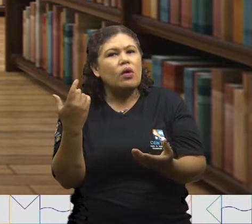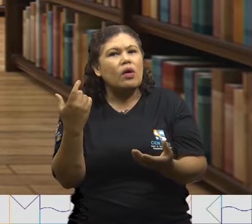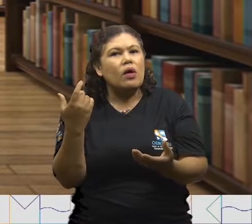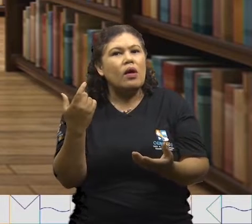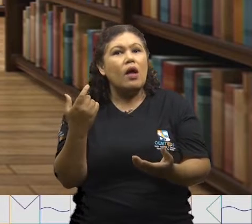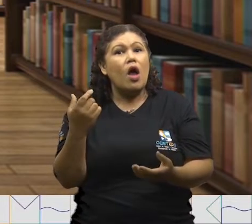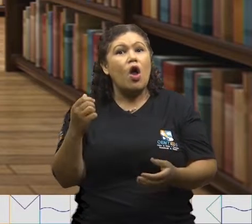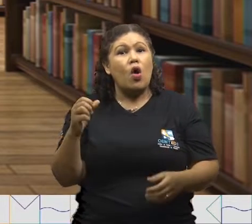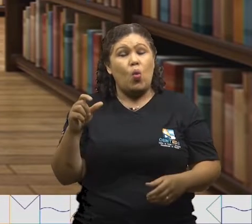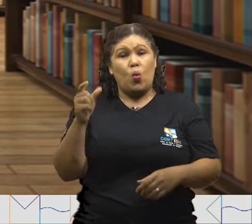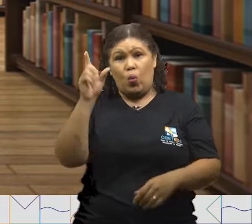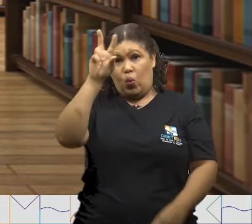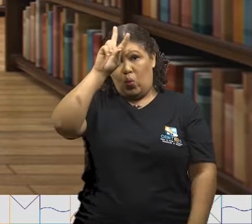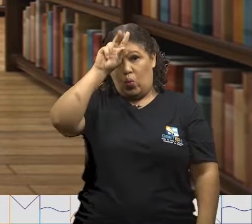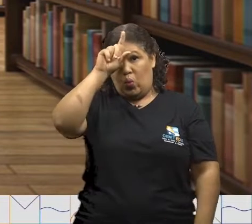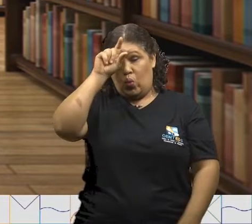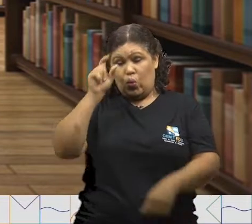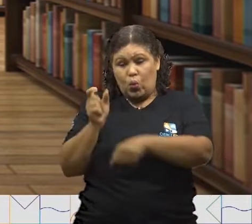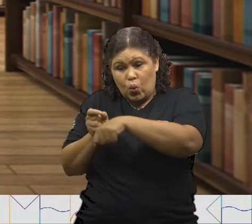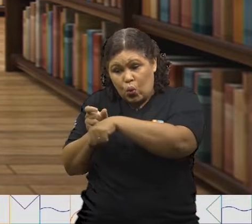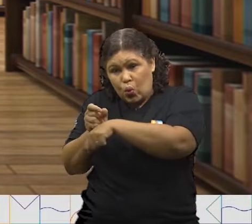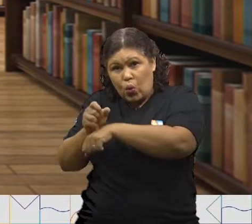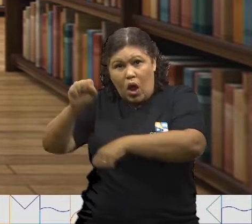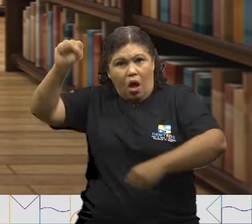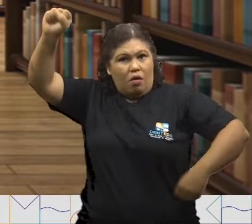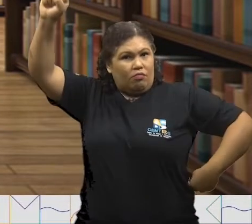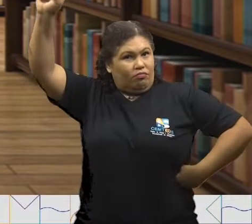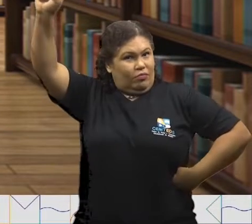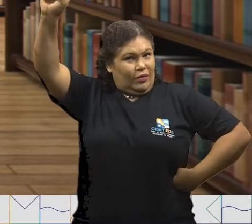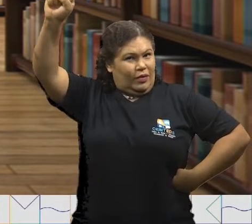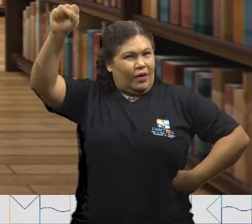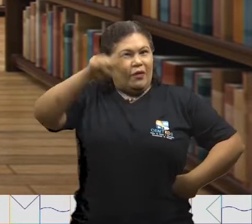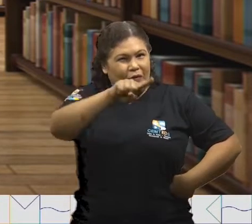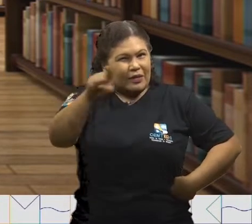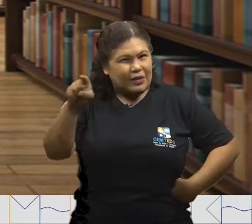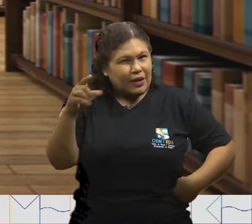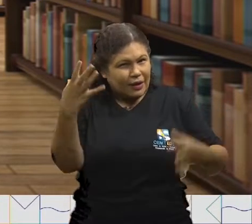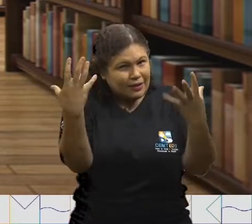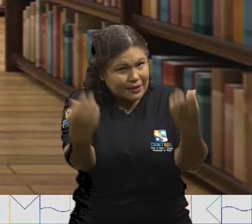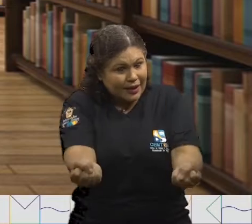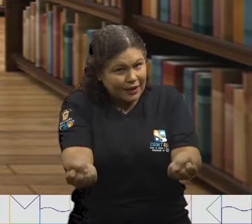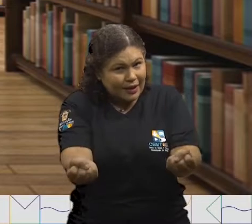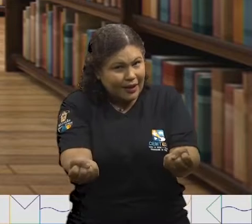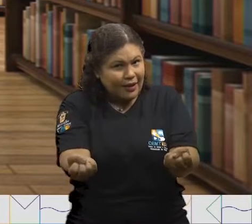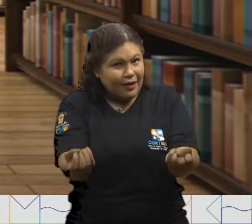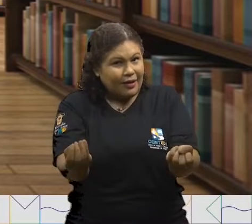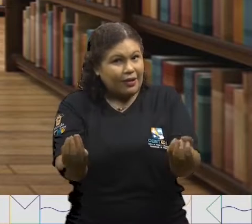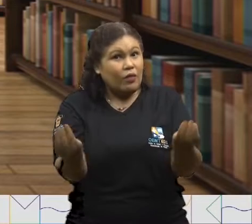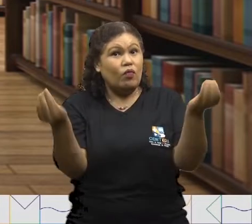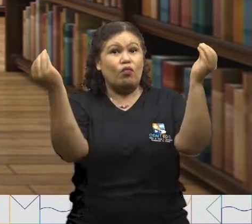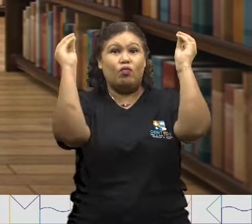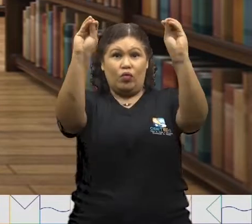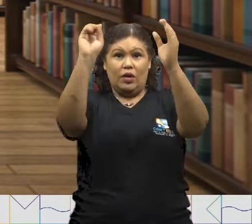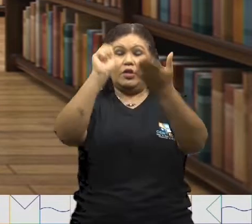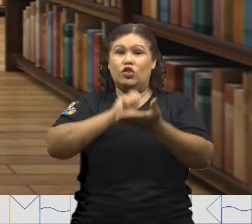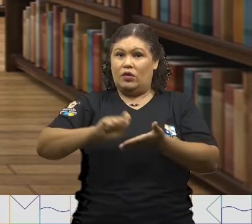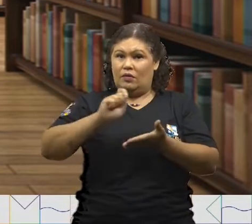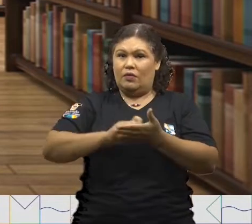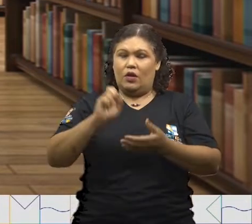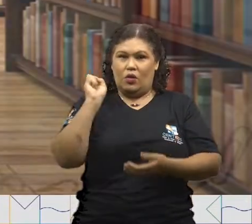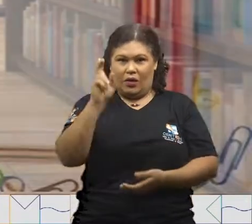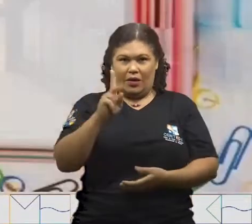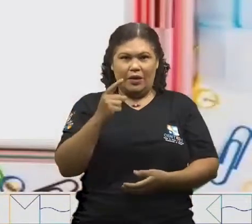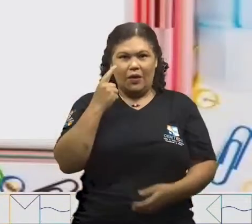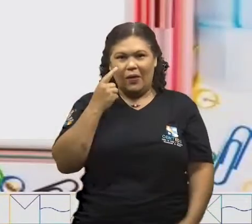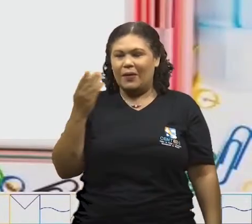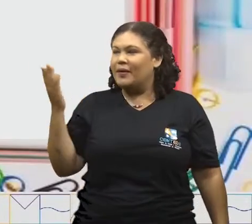esse título? As super-heroínas da Terra. Ficou legal, não é? Então vamos escrever no nosso